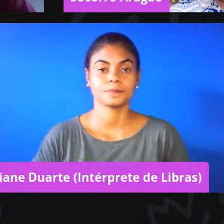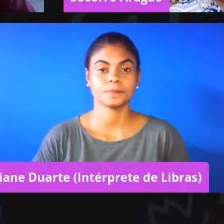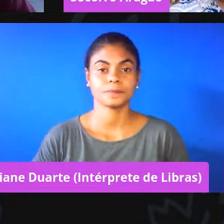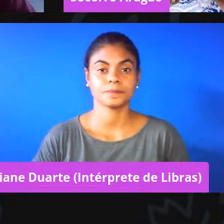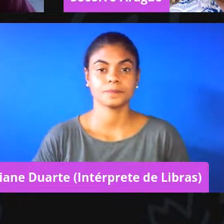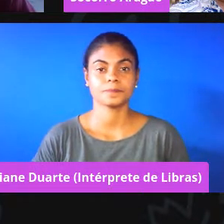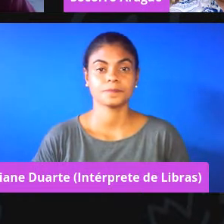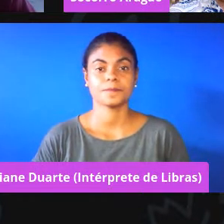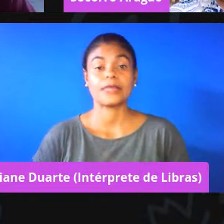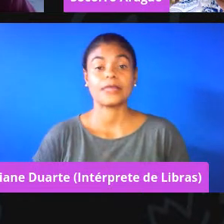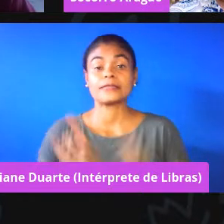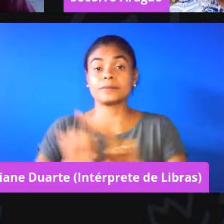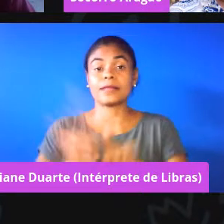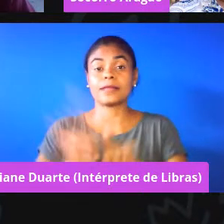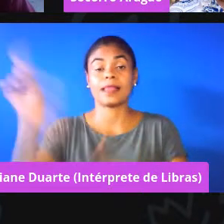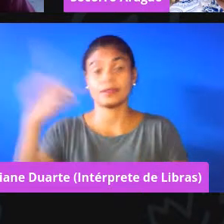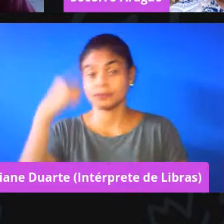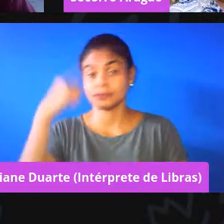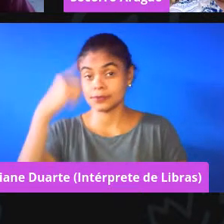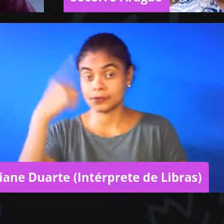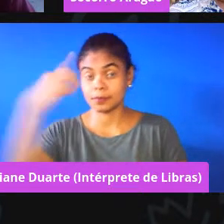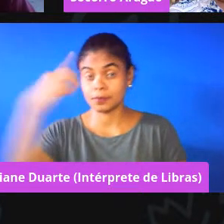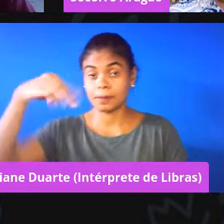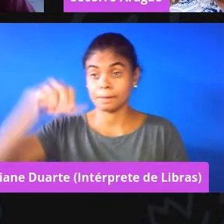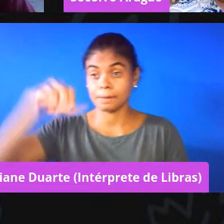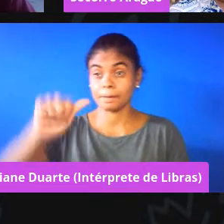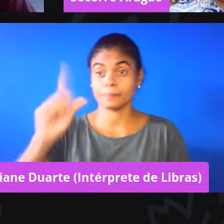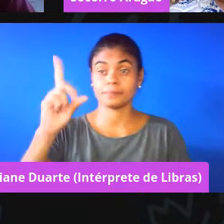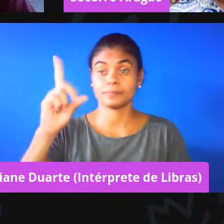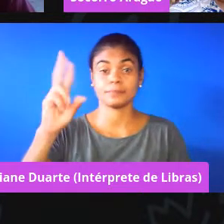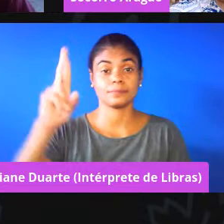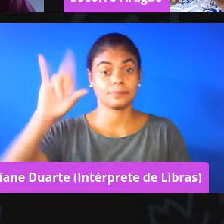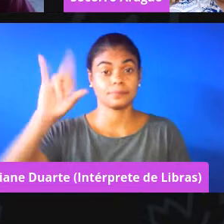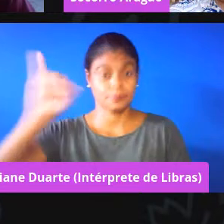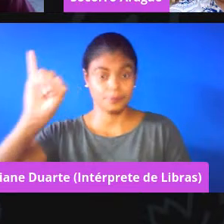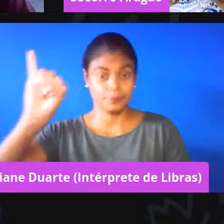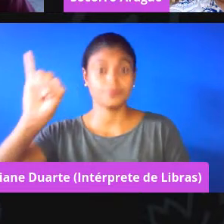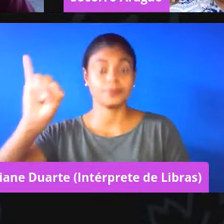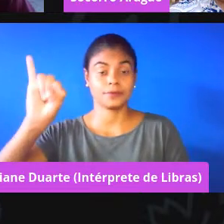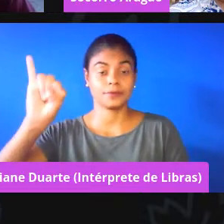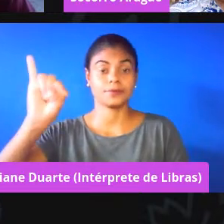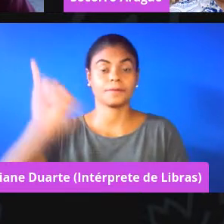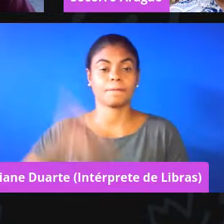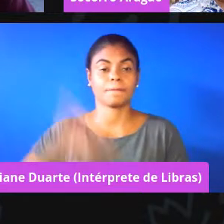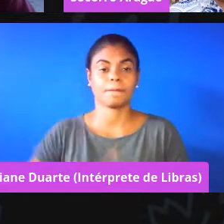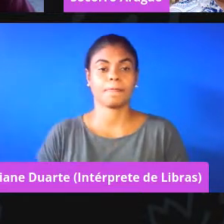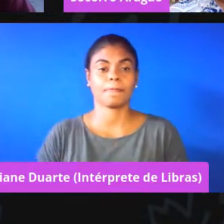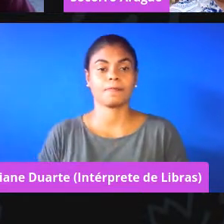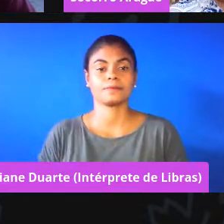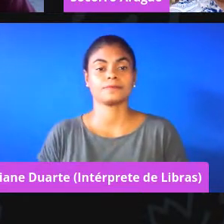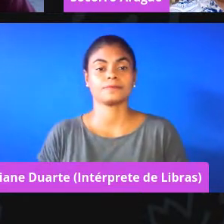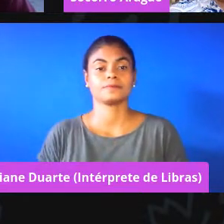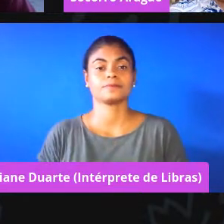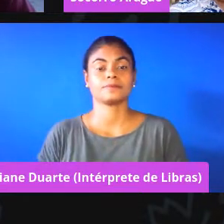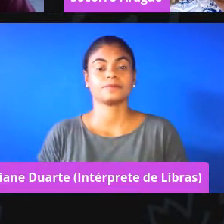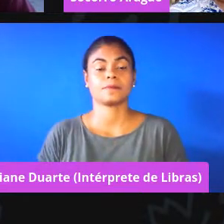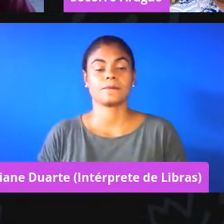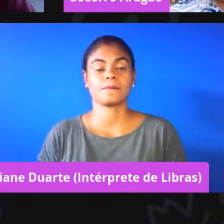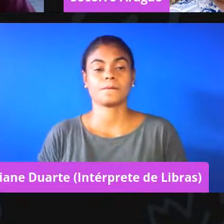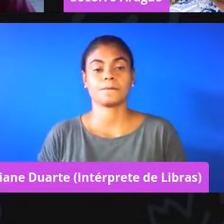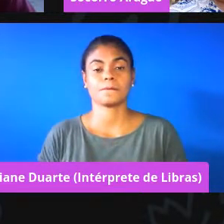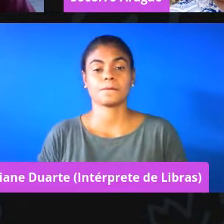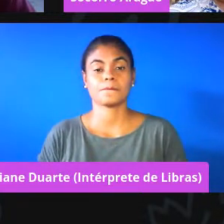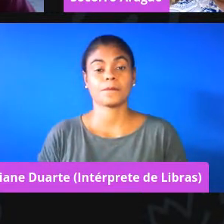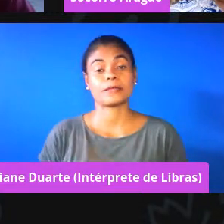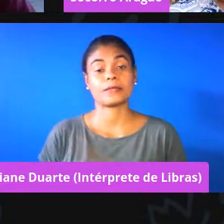Complutense de Madrid, na Central Connection State University nos Estados